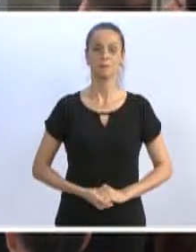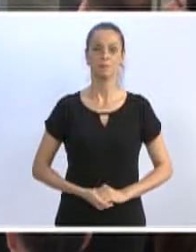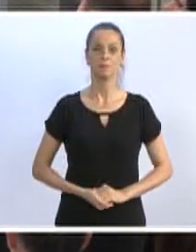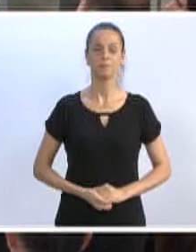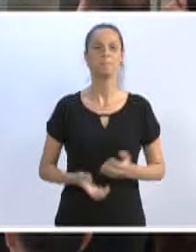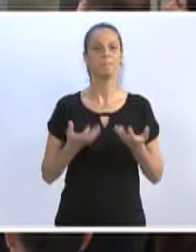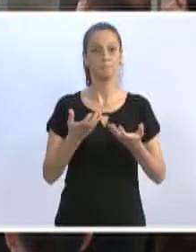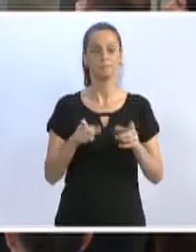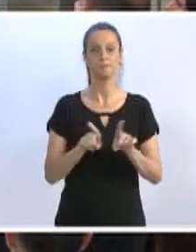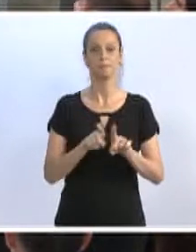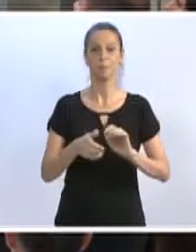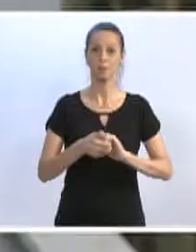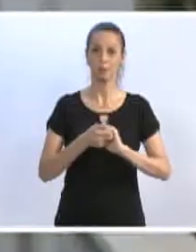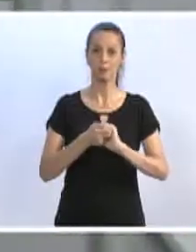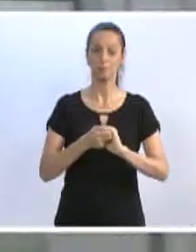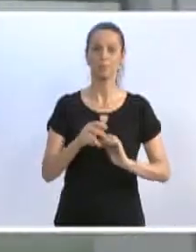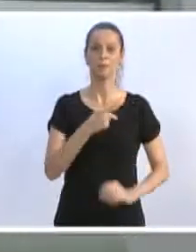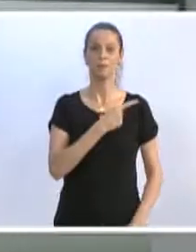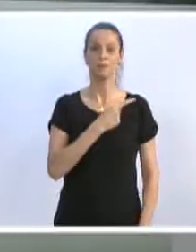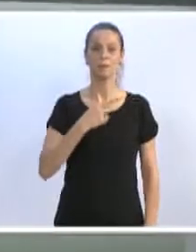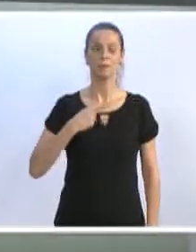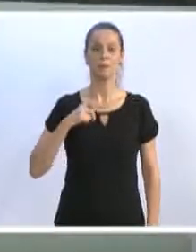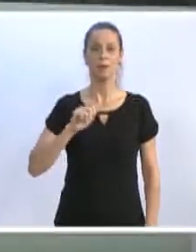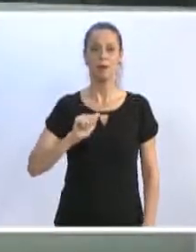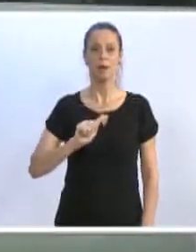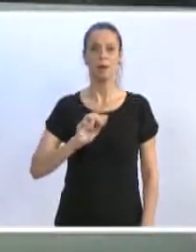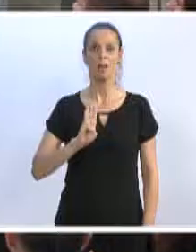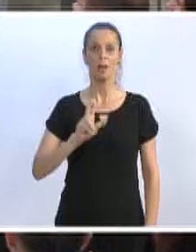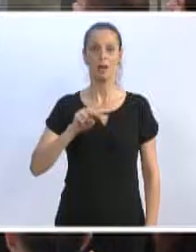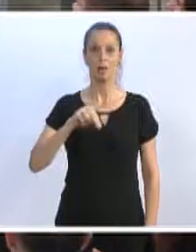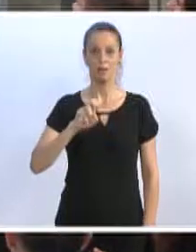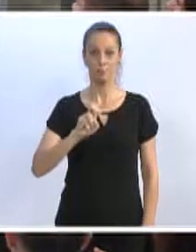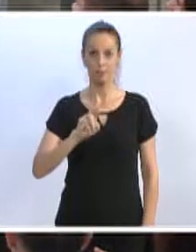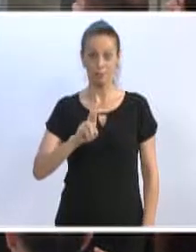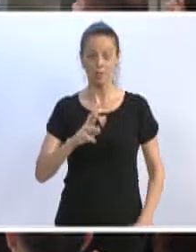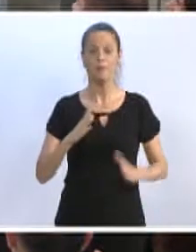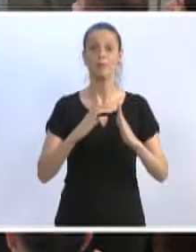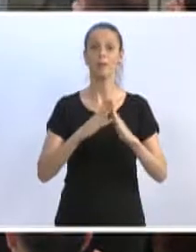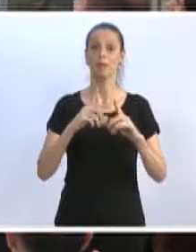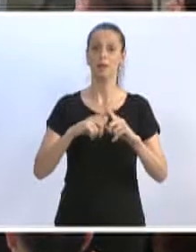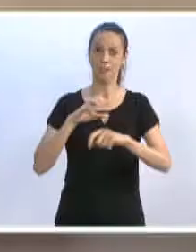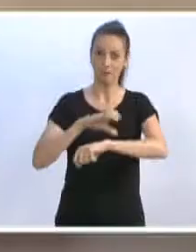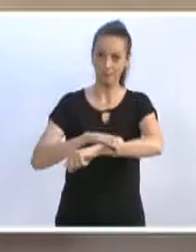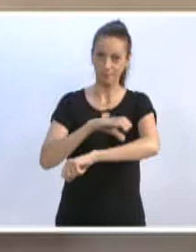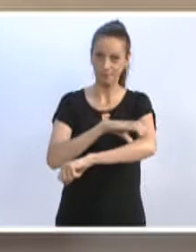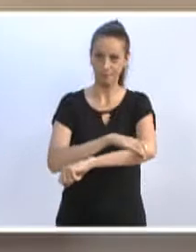Queremos também cumprimentar o pastor Abner Miguel, da Igreja Assembleia de Deus.